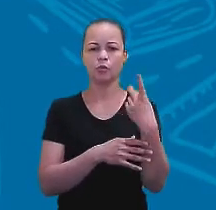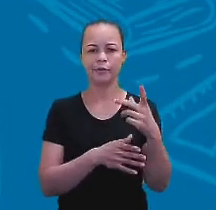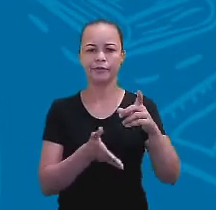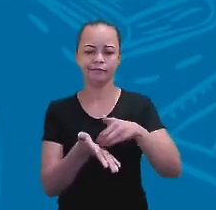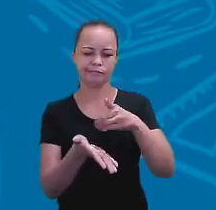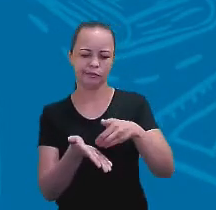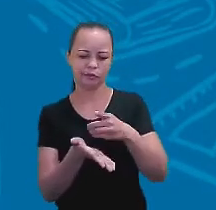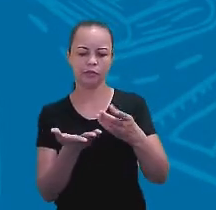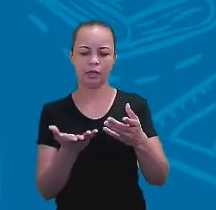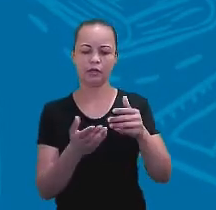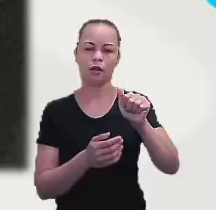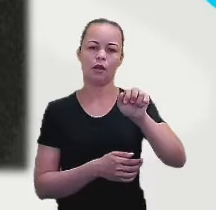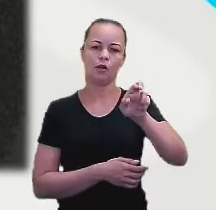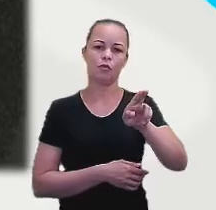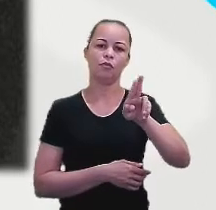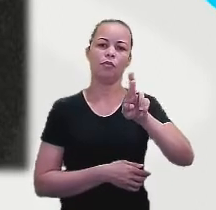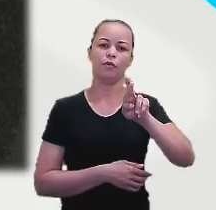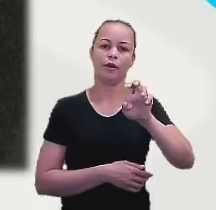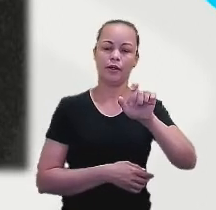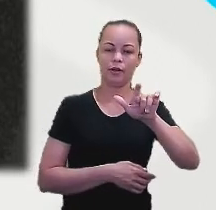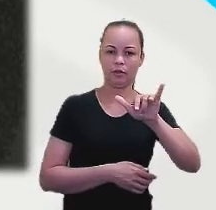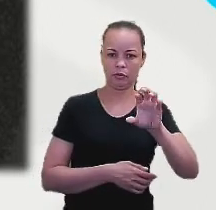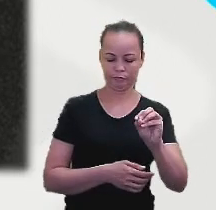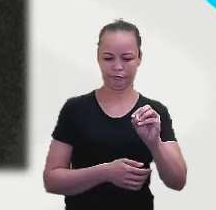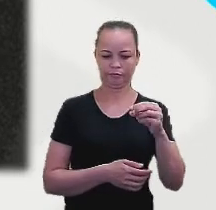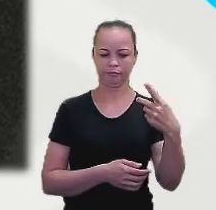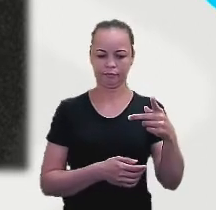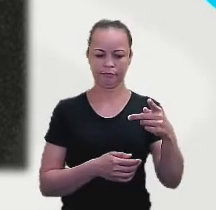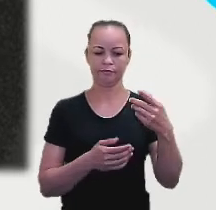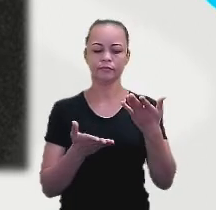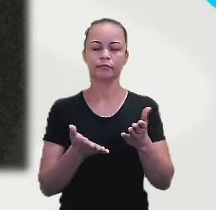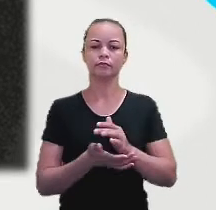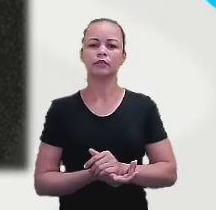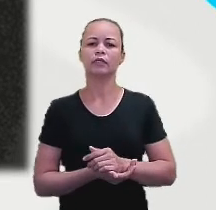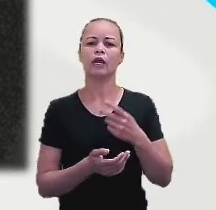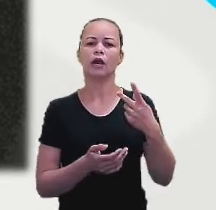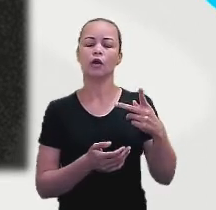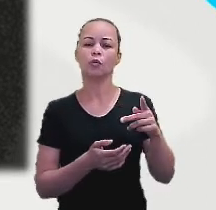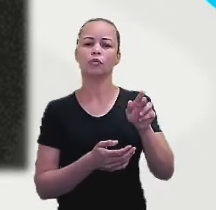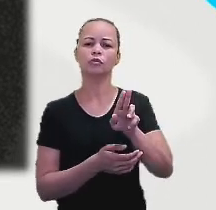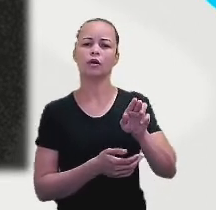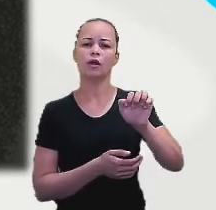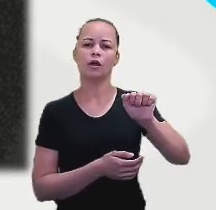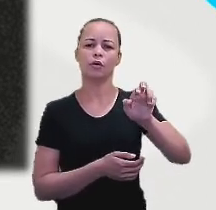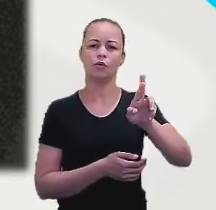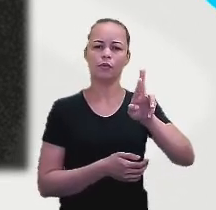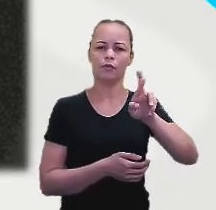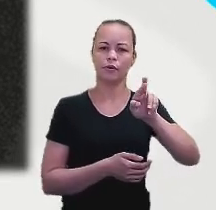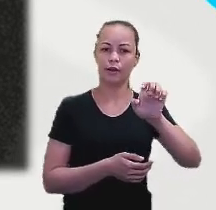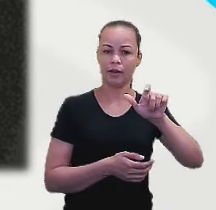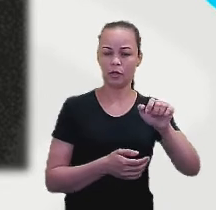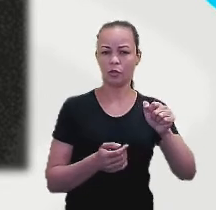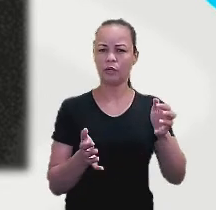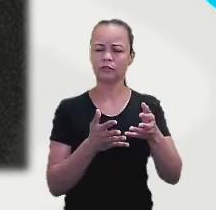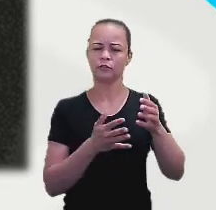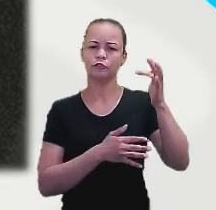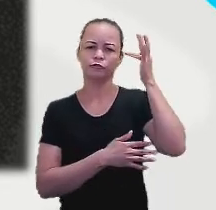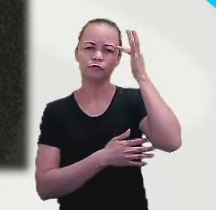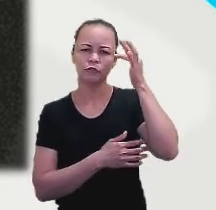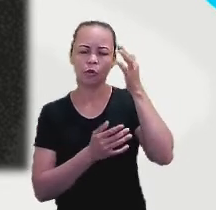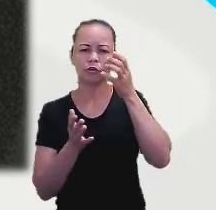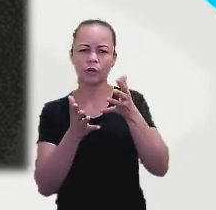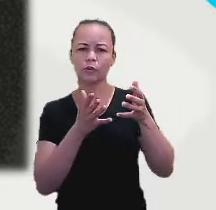pequena biografia dele que diz: Aurélio Buarque de Holanda Ferreira, ensaísta, filólogo